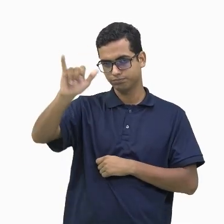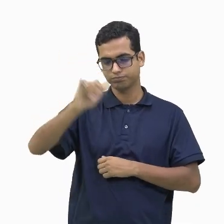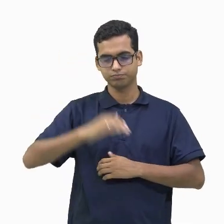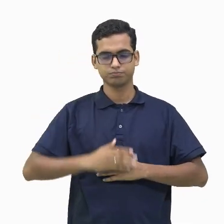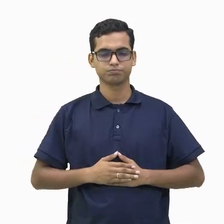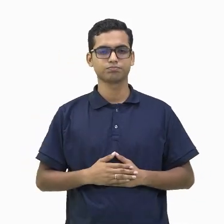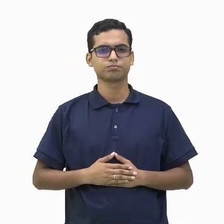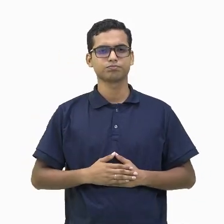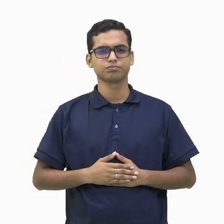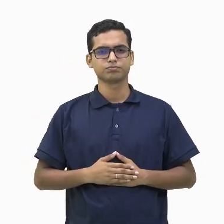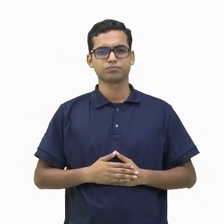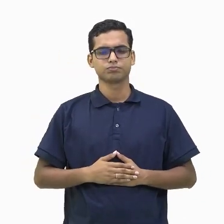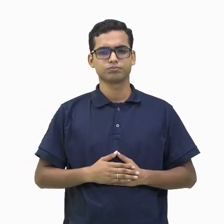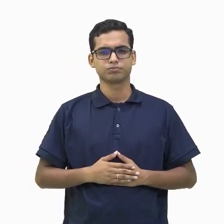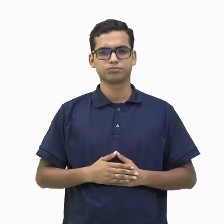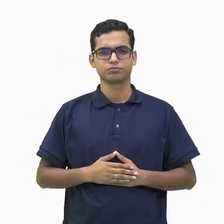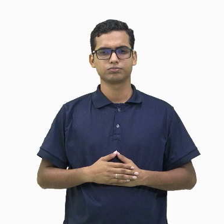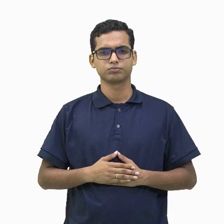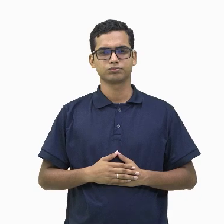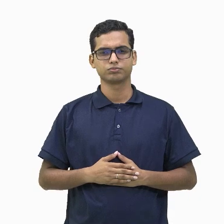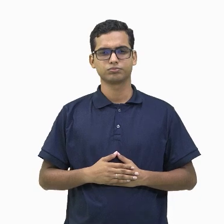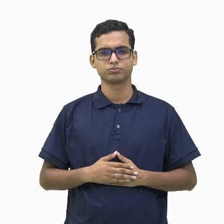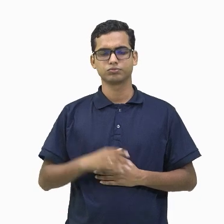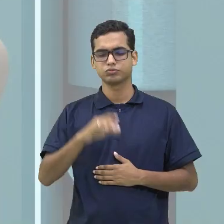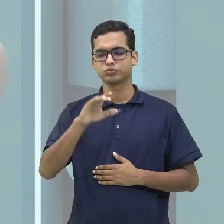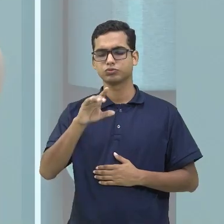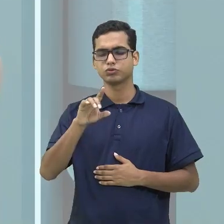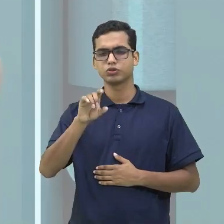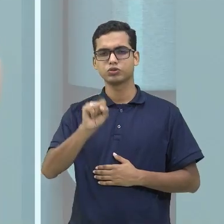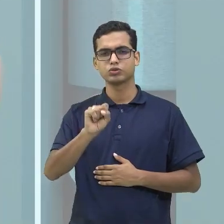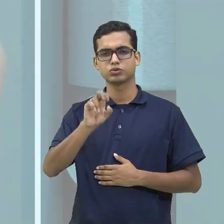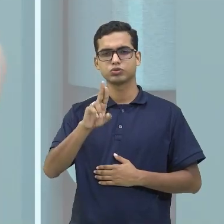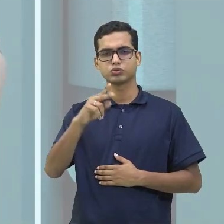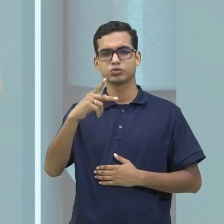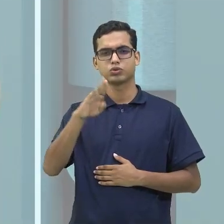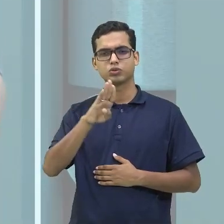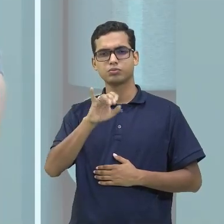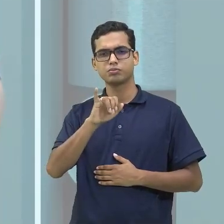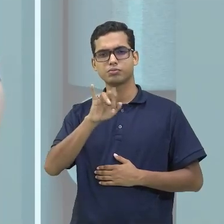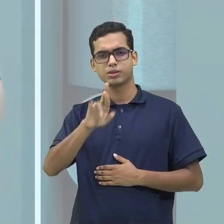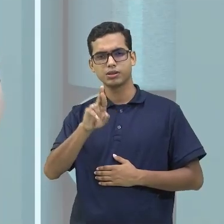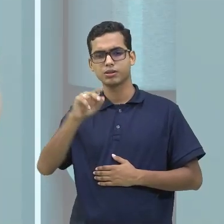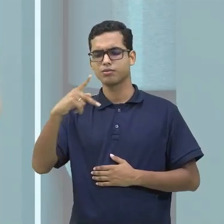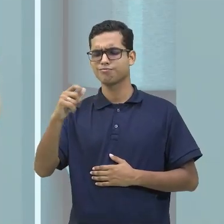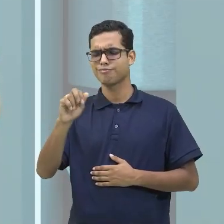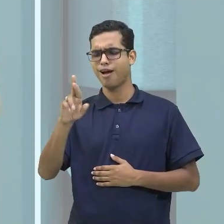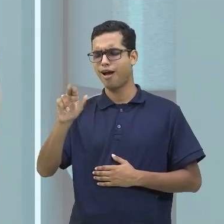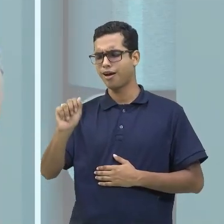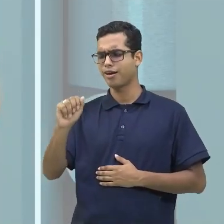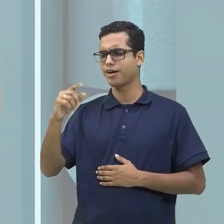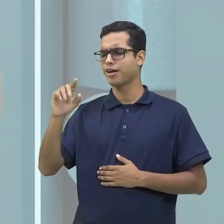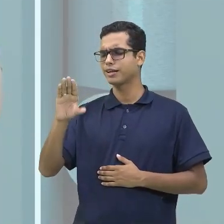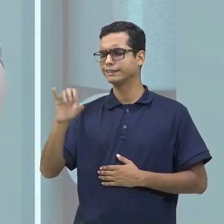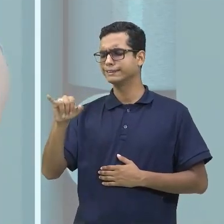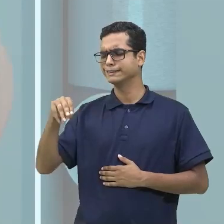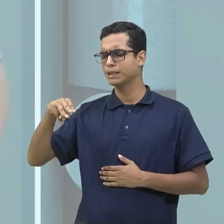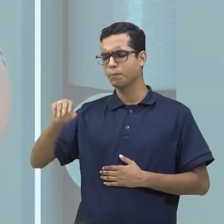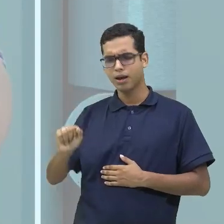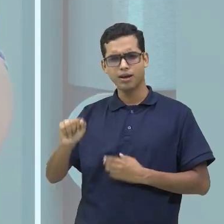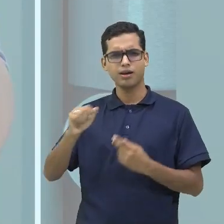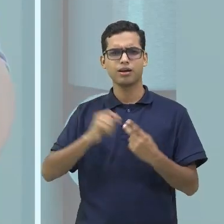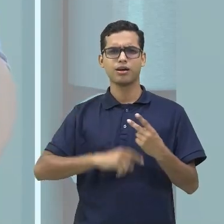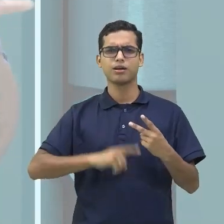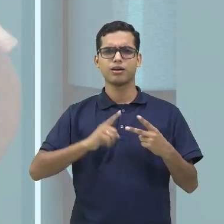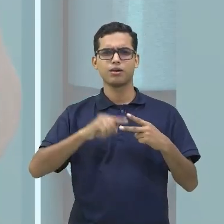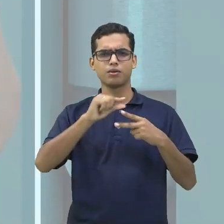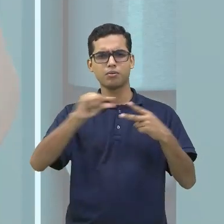Que seria aqueles como subir para cima, descer para baixo, sair para fora. Esse pleonasmo do qual eu estou falando agora não é